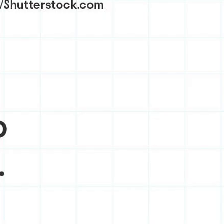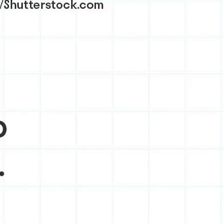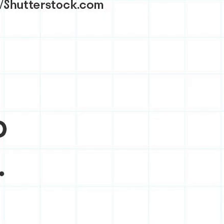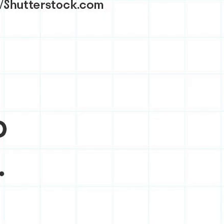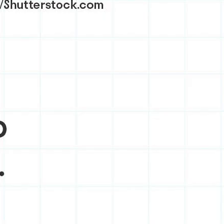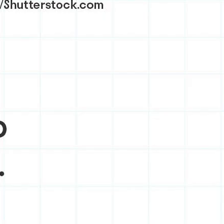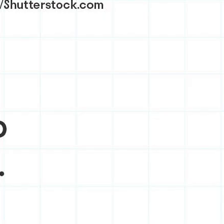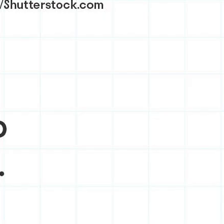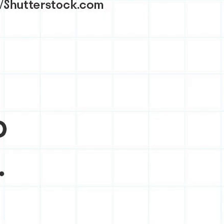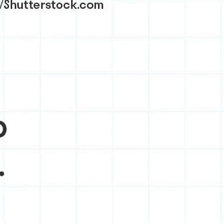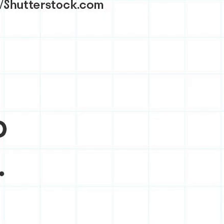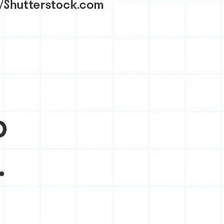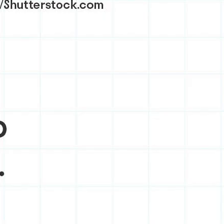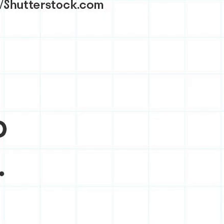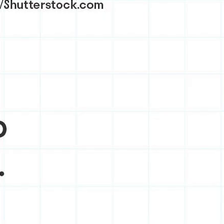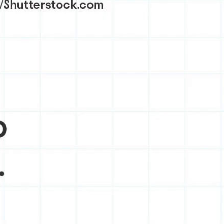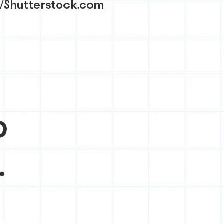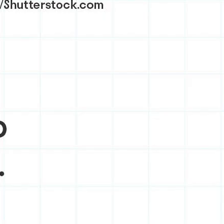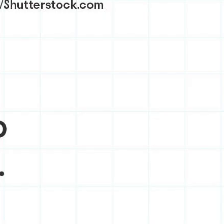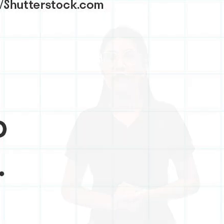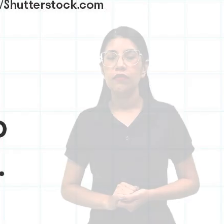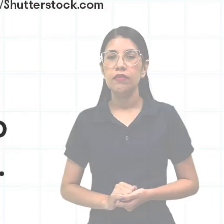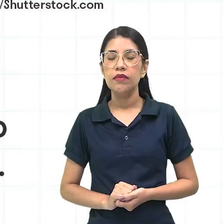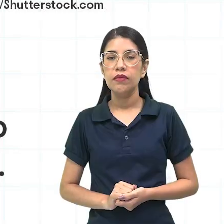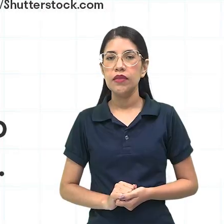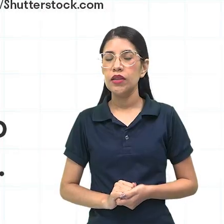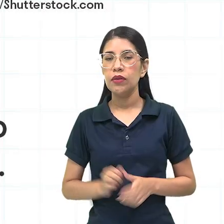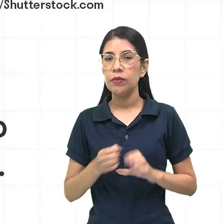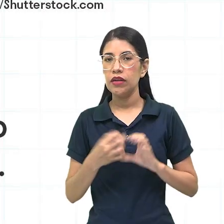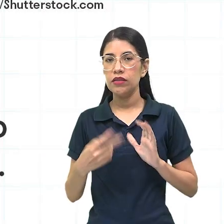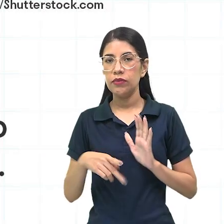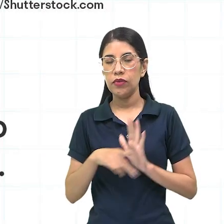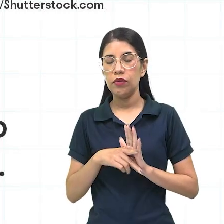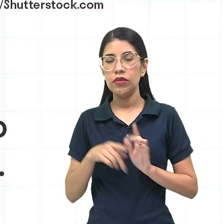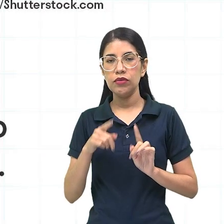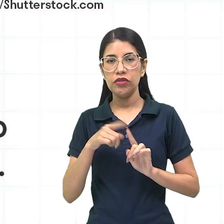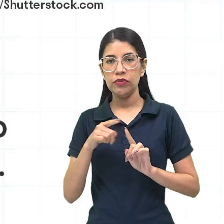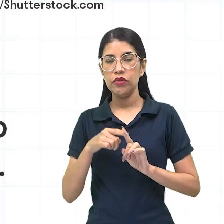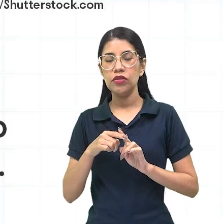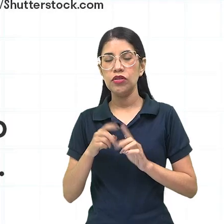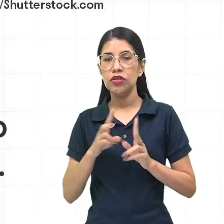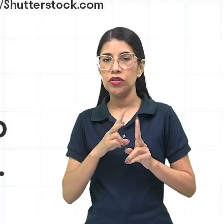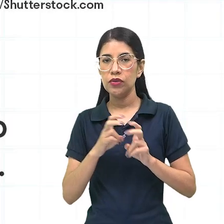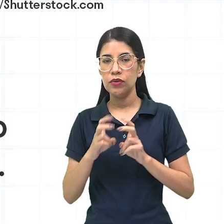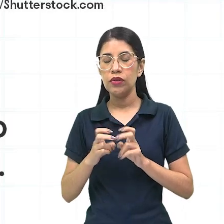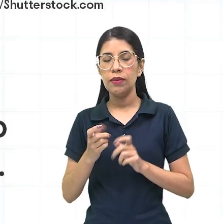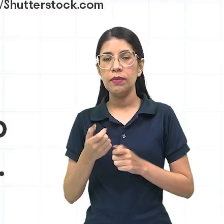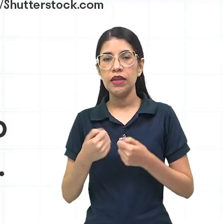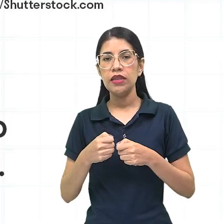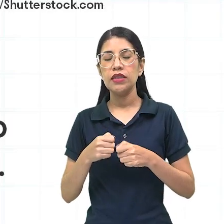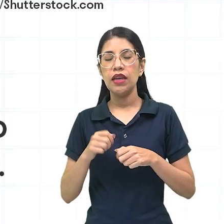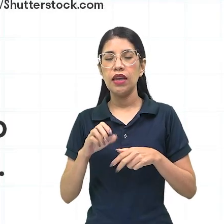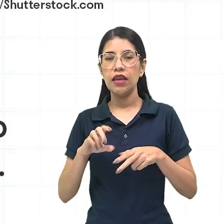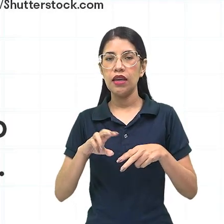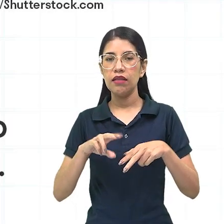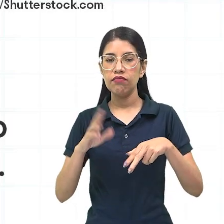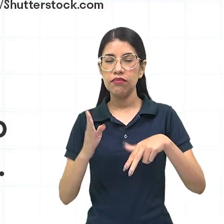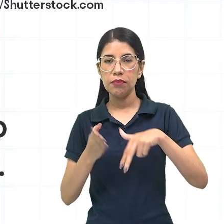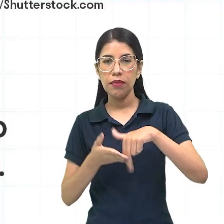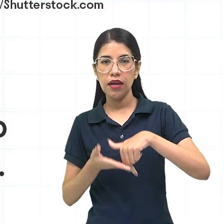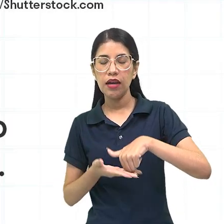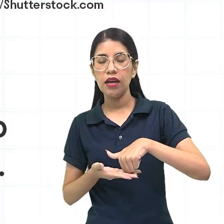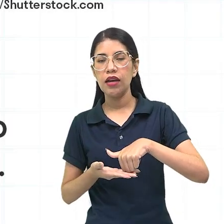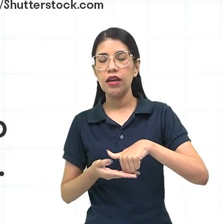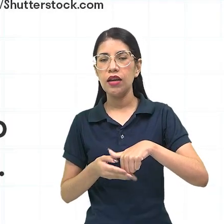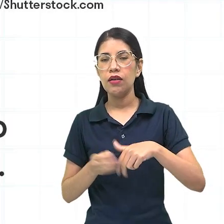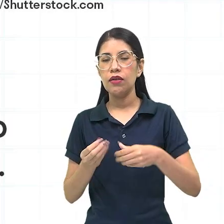dele. E é o que configura a luta greco-romana. Eles precisam conseguir derrubar o adversário